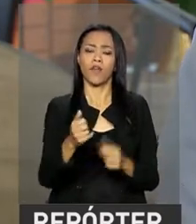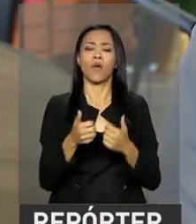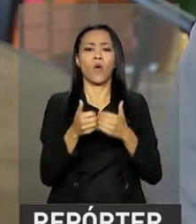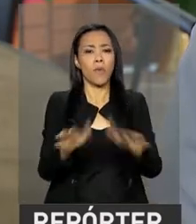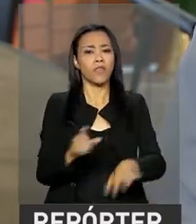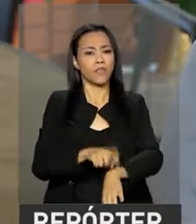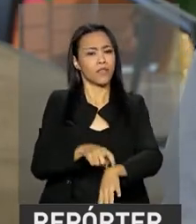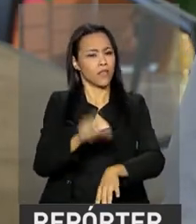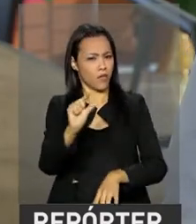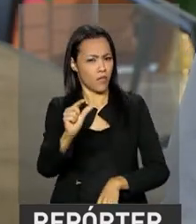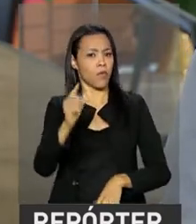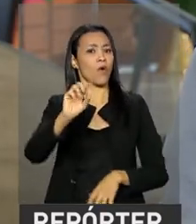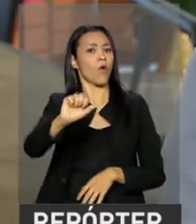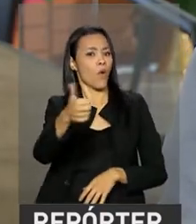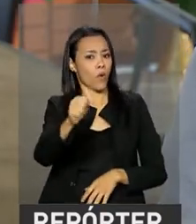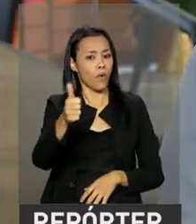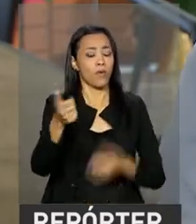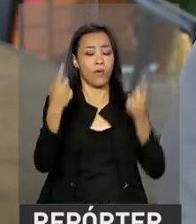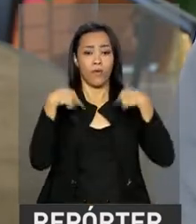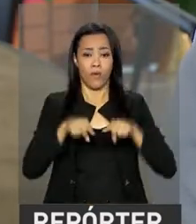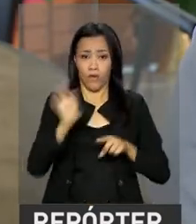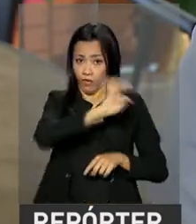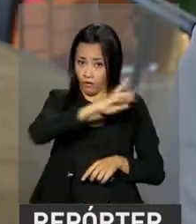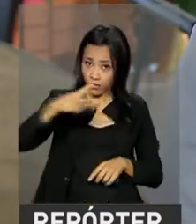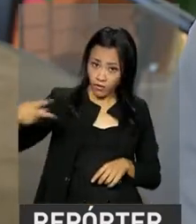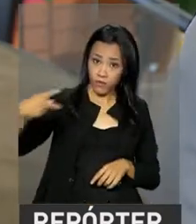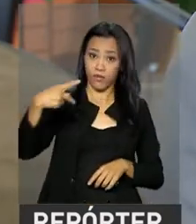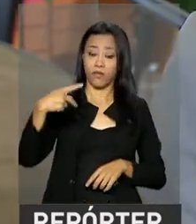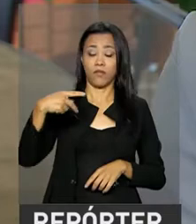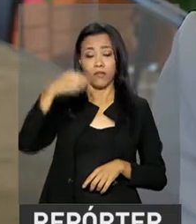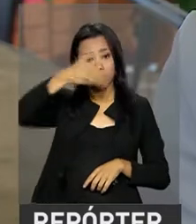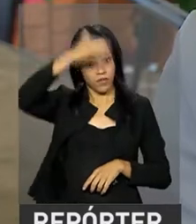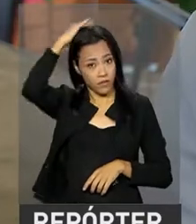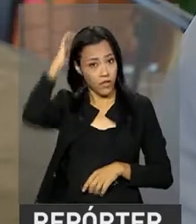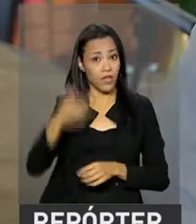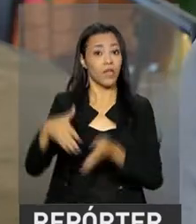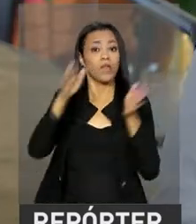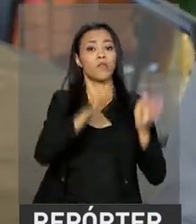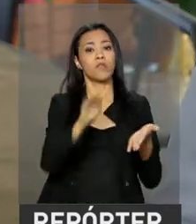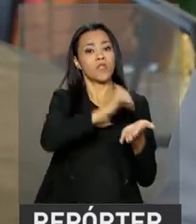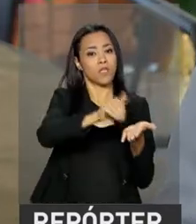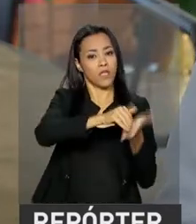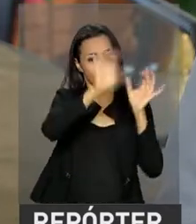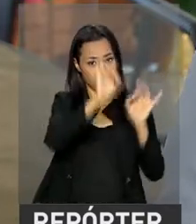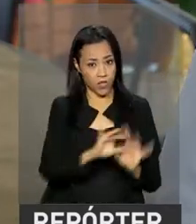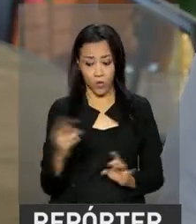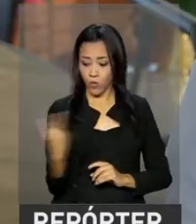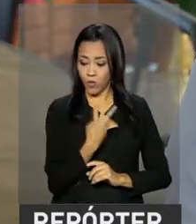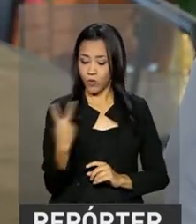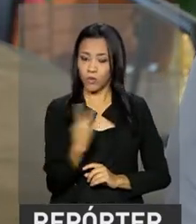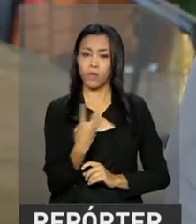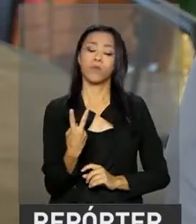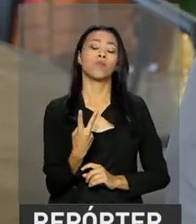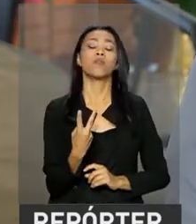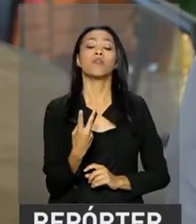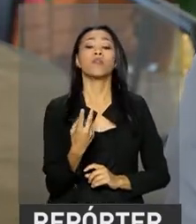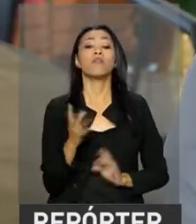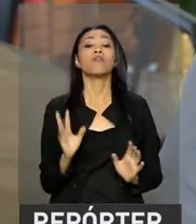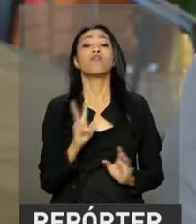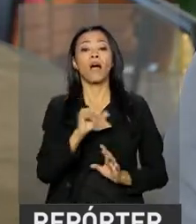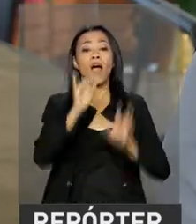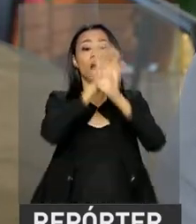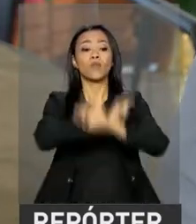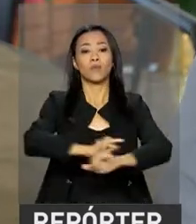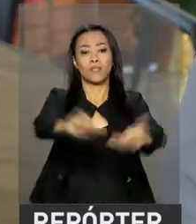palácio do planalto o presidente michel temer o secretário especial do desenvolvimento agrário e da agricultura familiar josé ricardo zeno vão